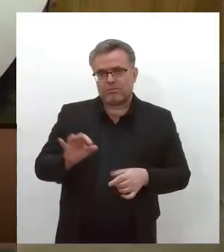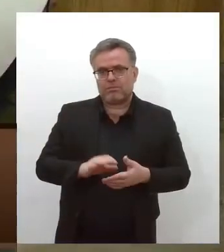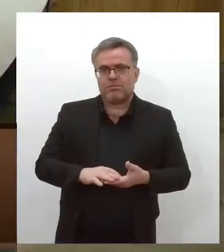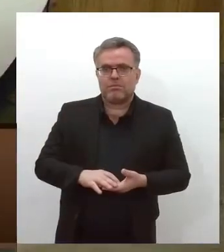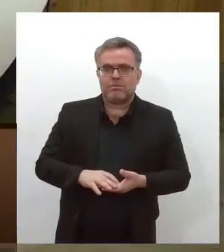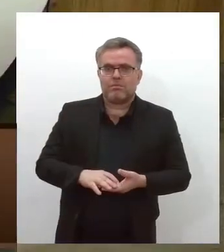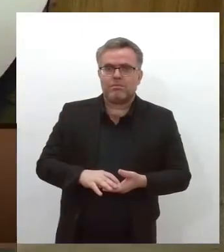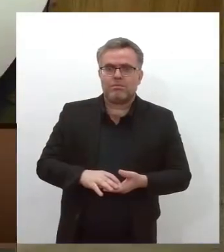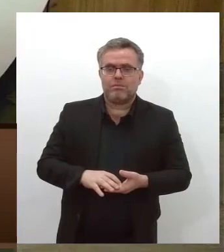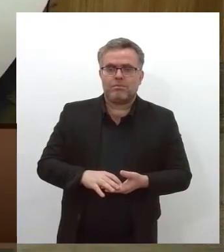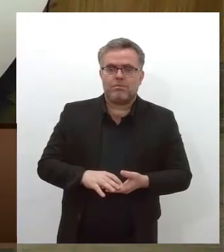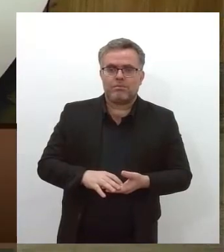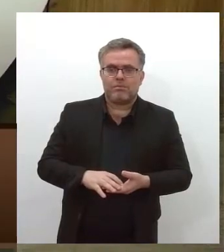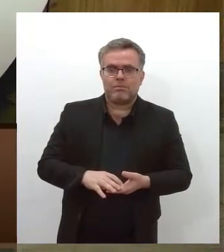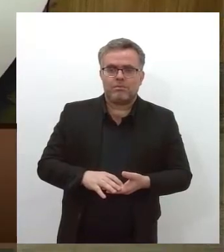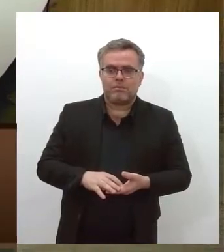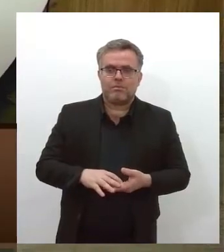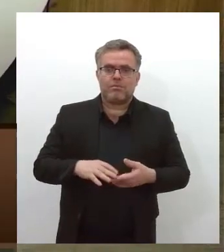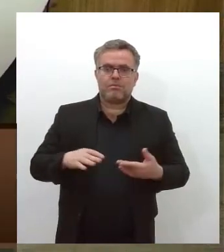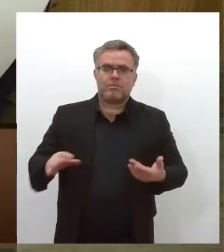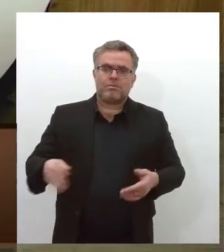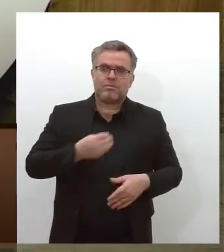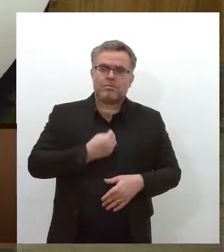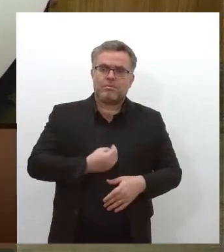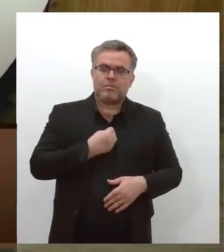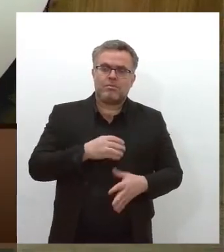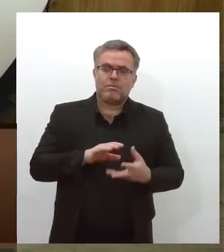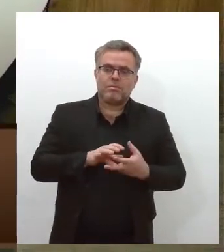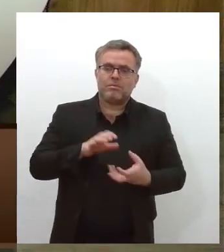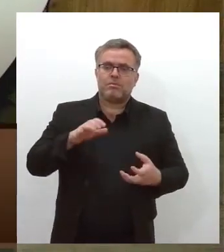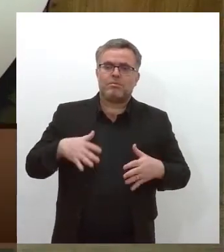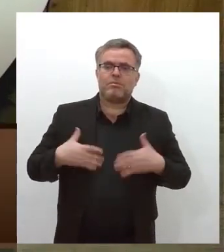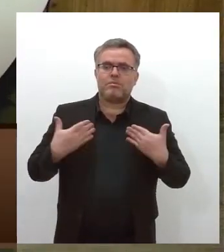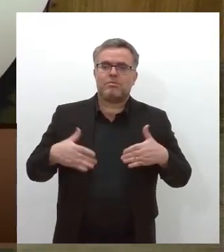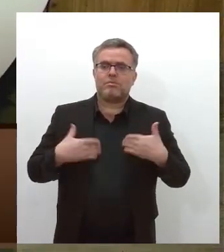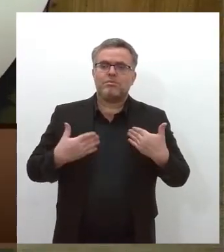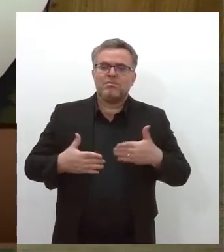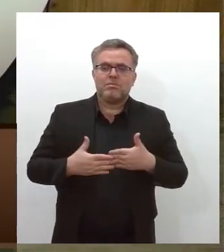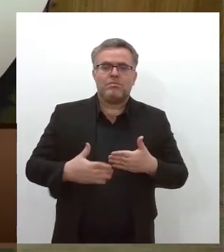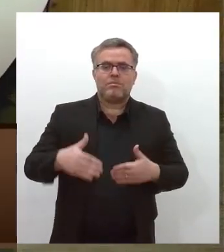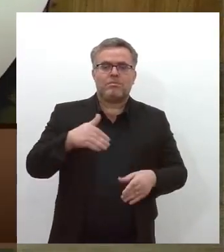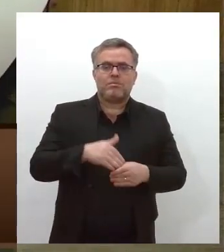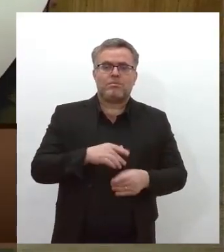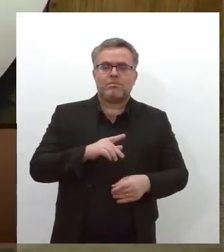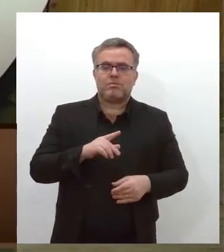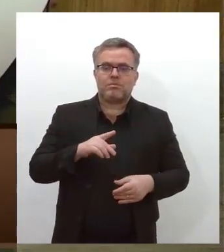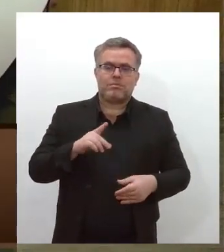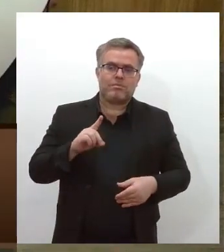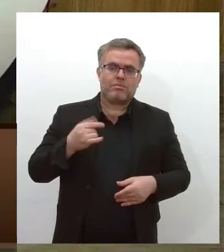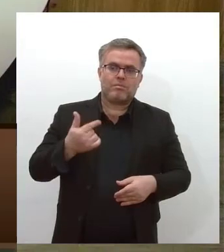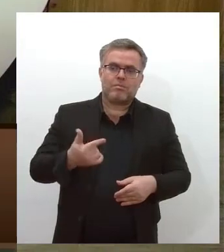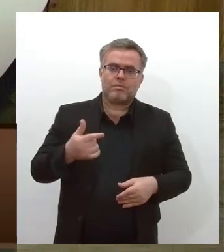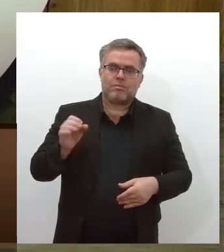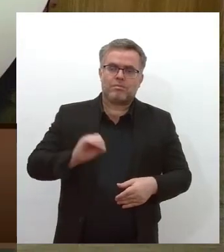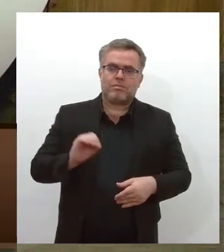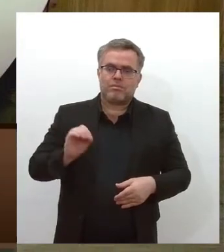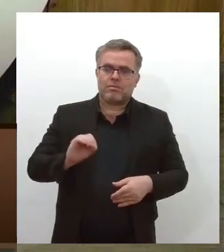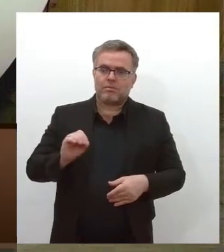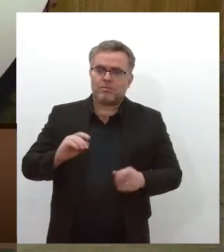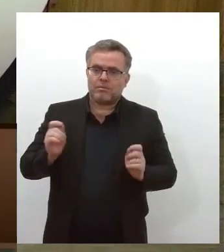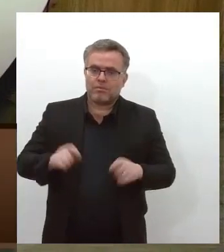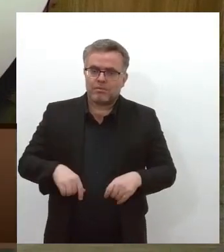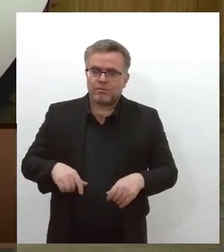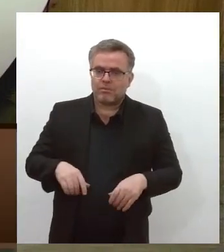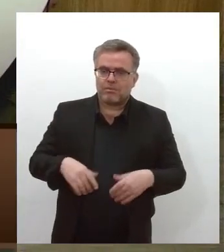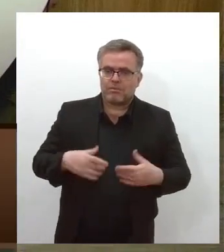Está aí a participação dos idosos empolgados com o processo eleitoral. Professor Valdir, você poderia comentar a importância dessa passada